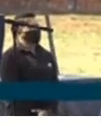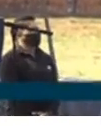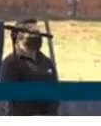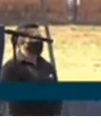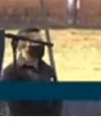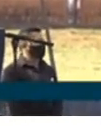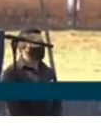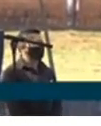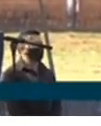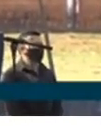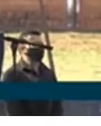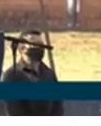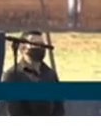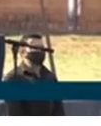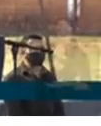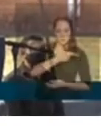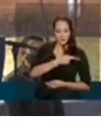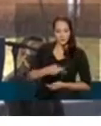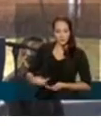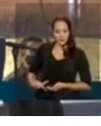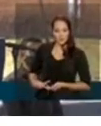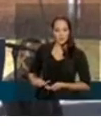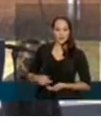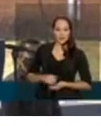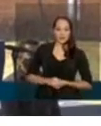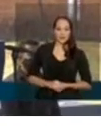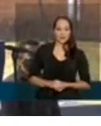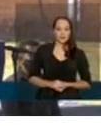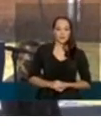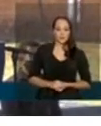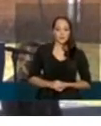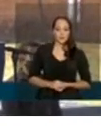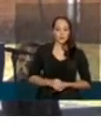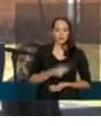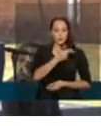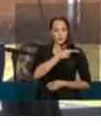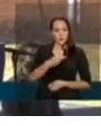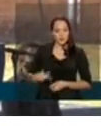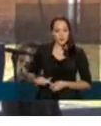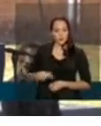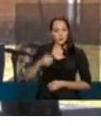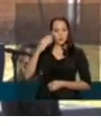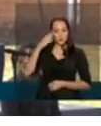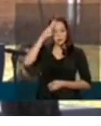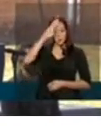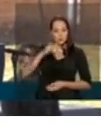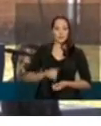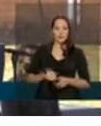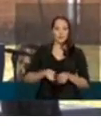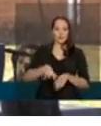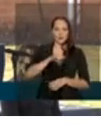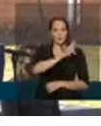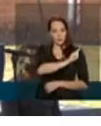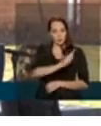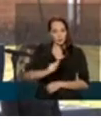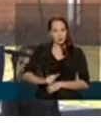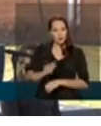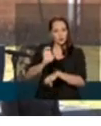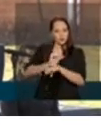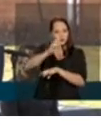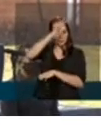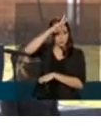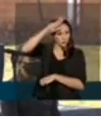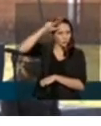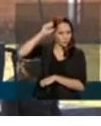Senhor Presidente da República Federativa do Brasil, Jair Bolsonaro, Senhor Governador do Estado do Mato Grosso do Sul,